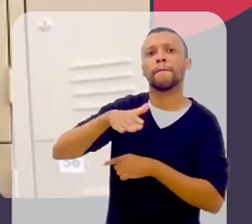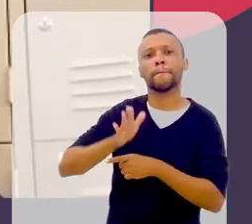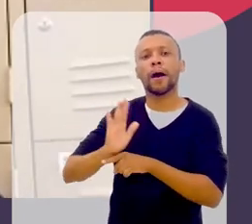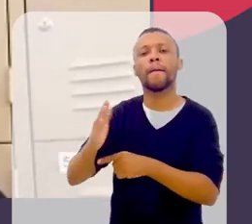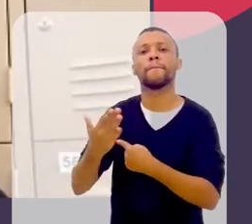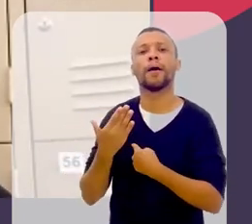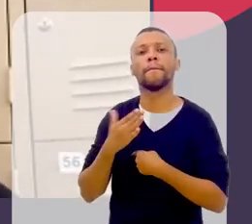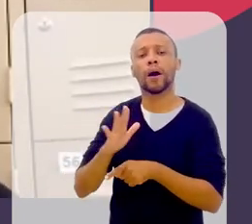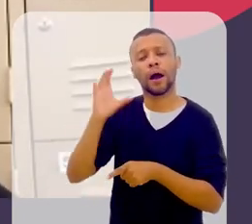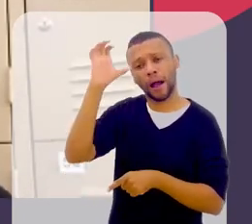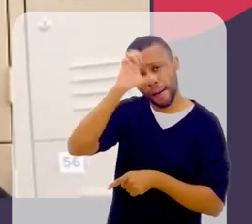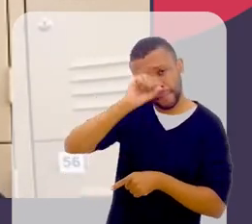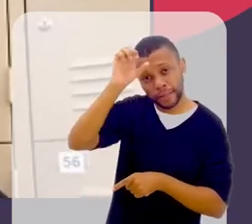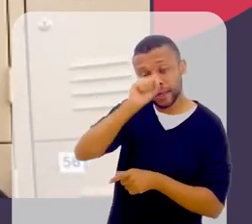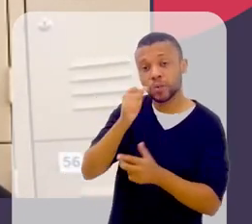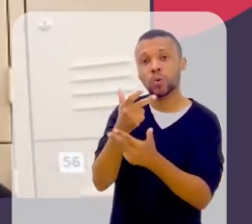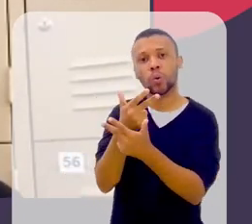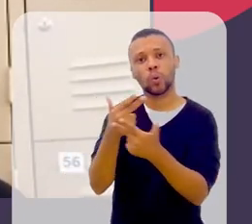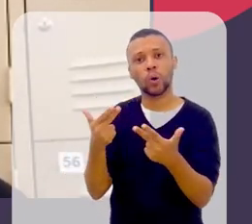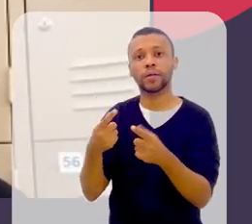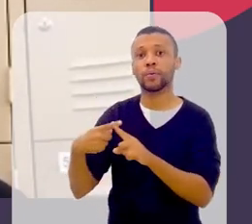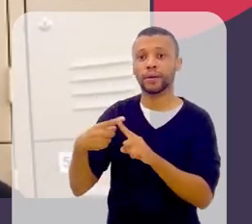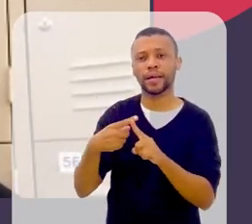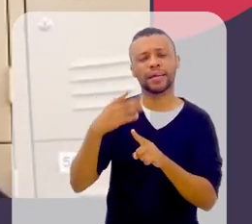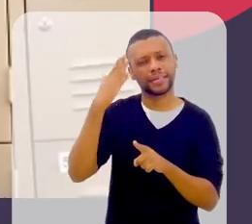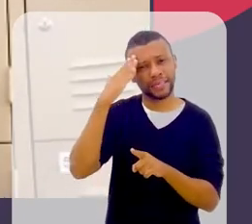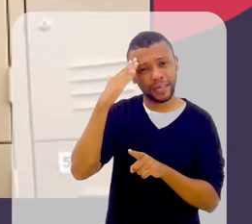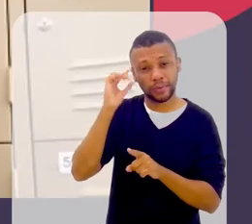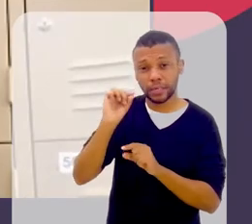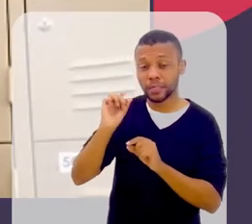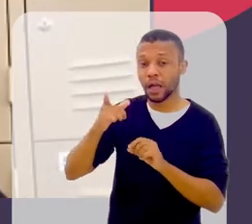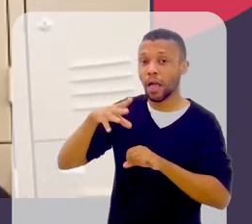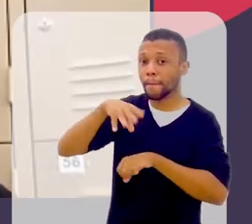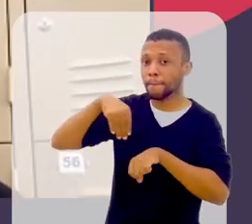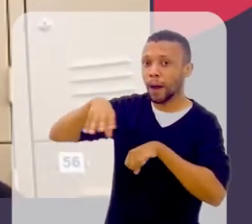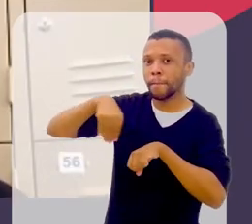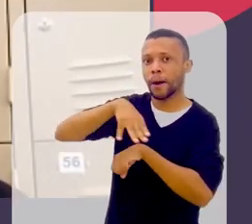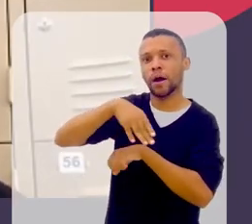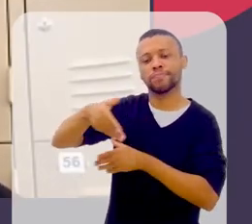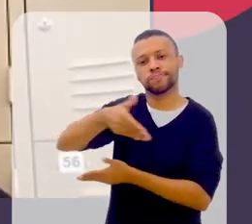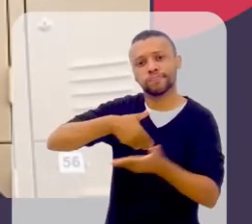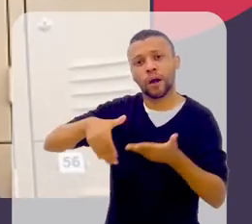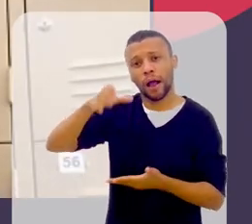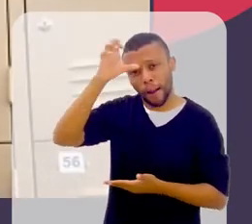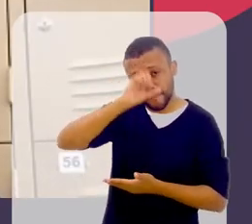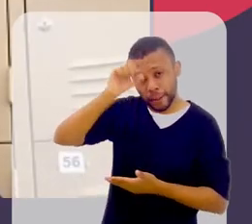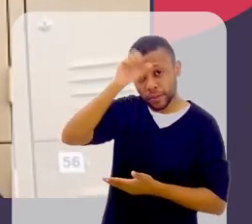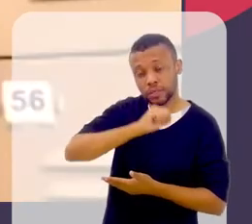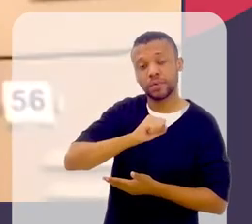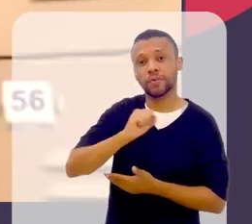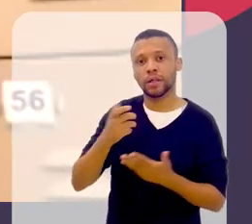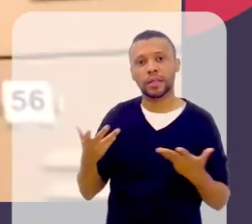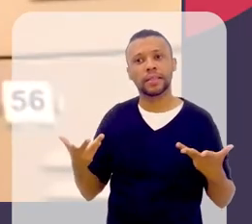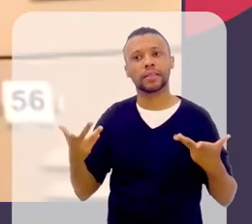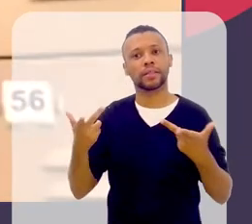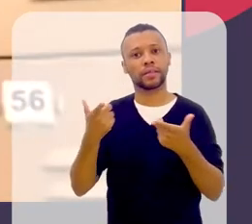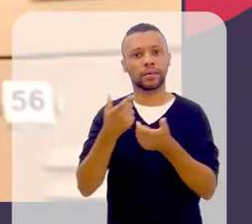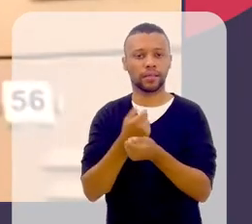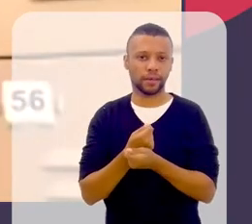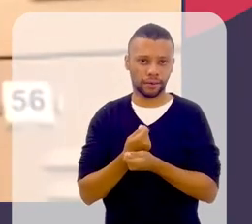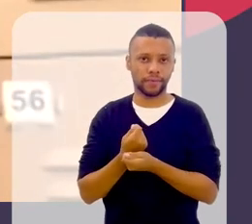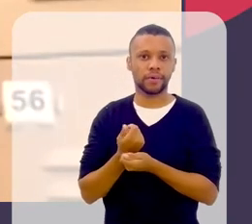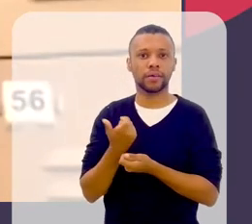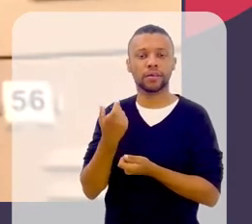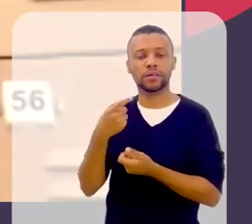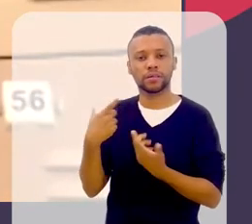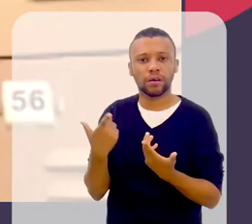pesquisando, compartilhando o que eu sei, aprendendo muito mais coisa. Porque apesar de eu ter compartilhado o que eu sei, eu aprendi coisas